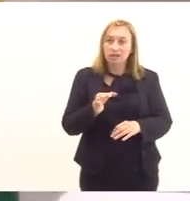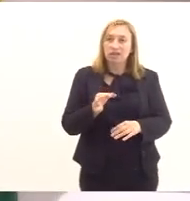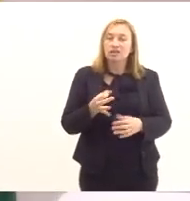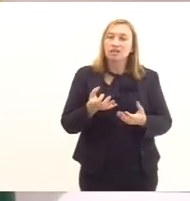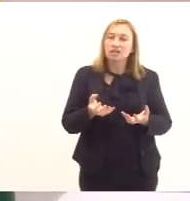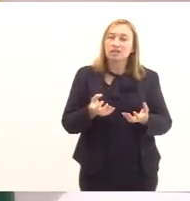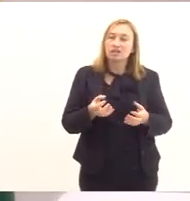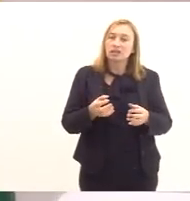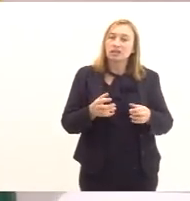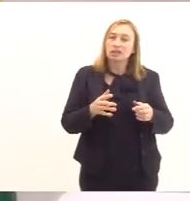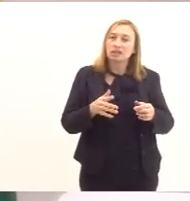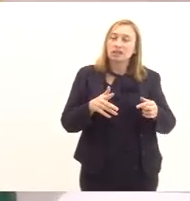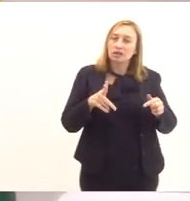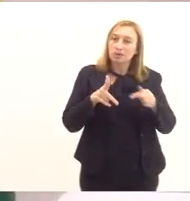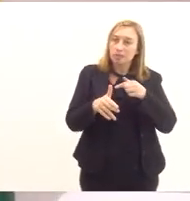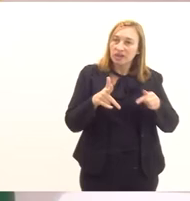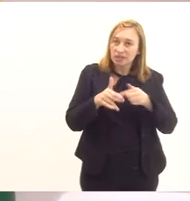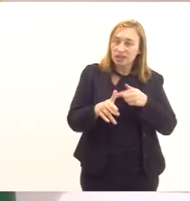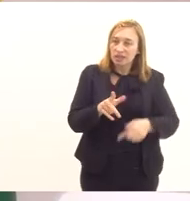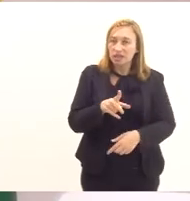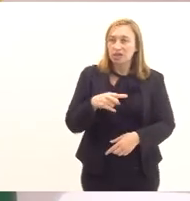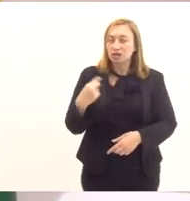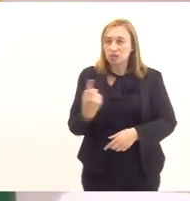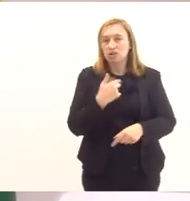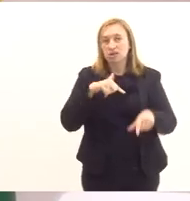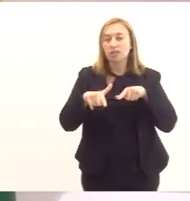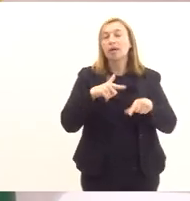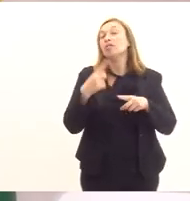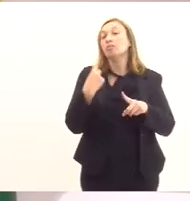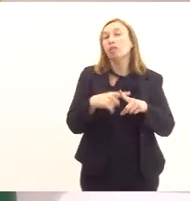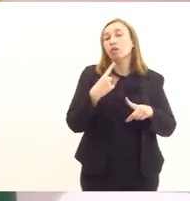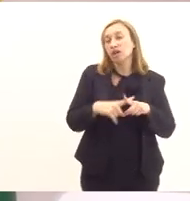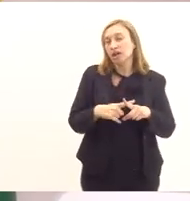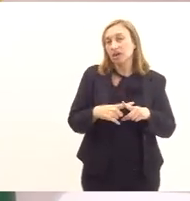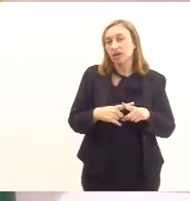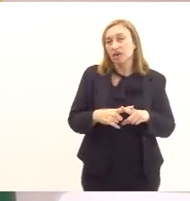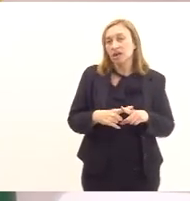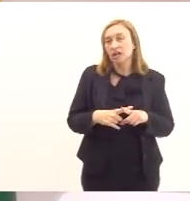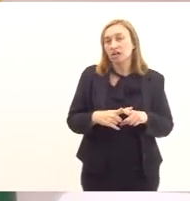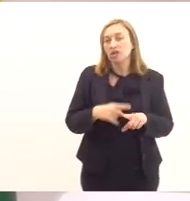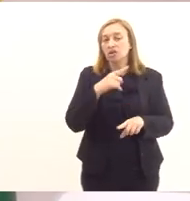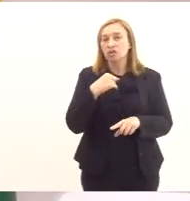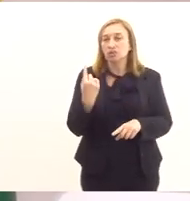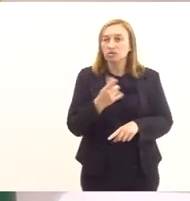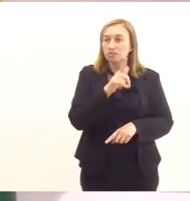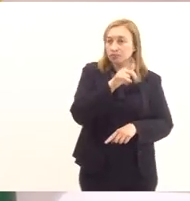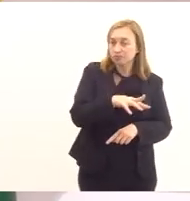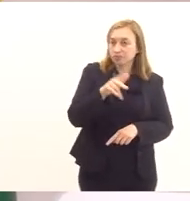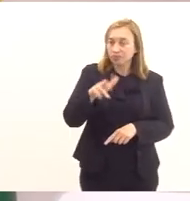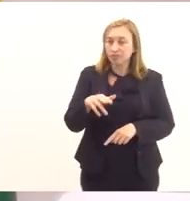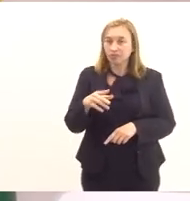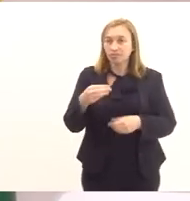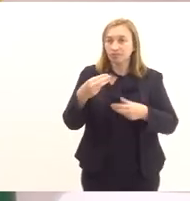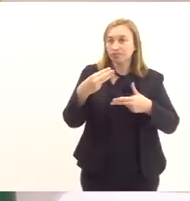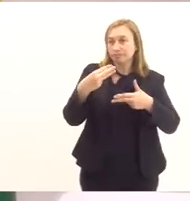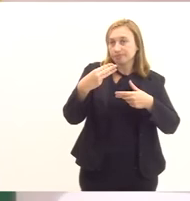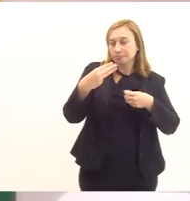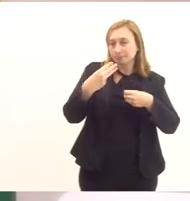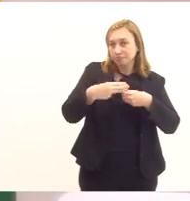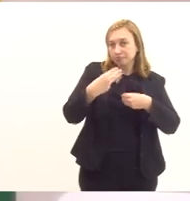de criar obstáculos ao Parlamento Fluminense porque assim como nós diferentes do Parlamento Municipal